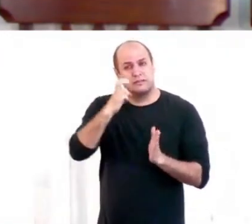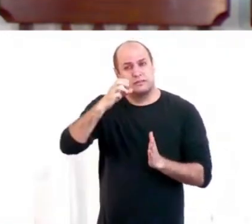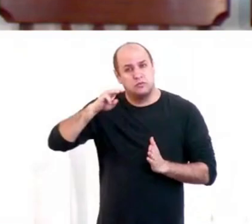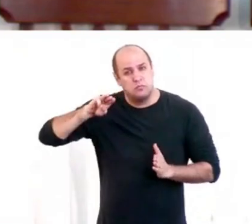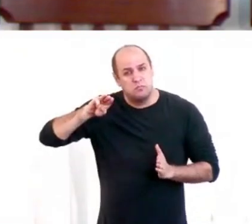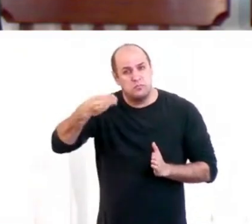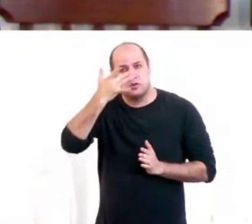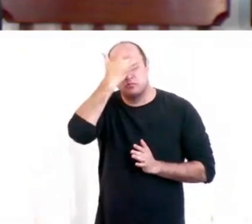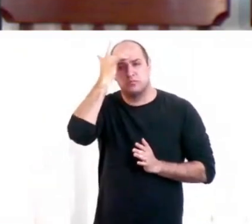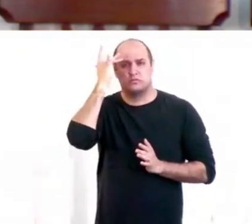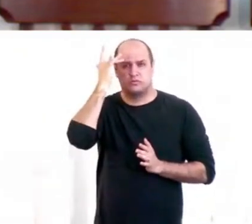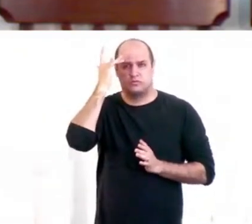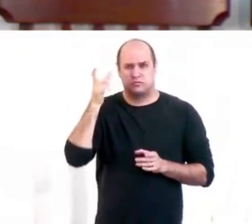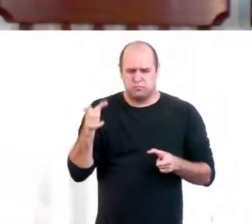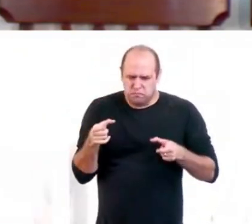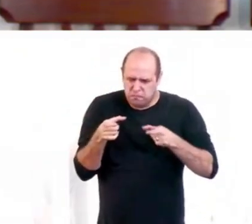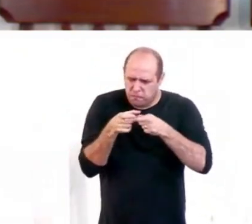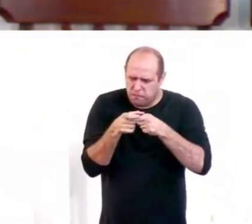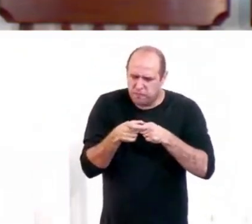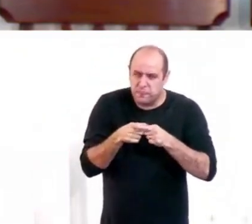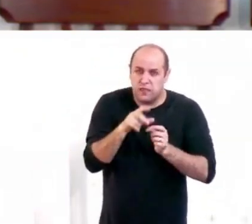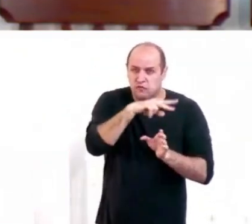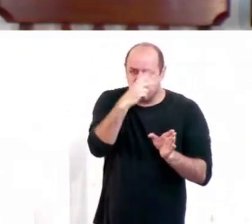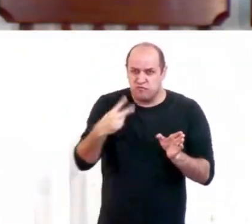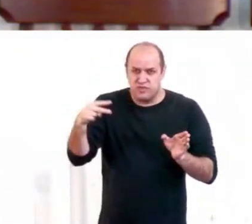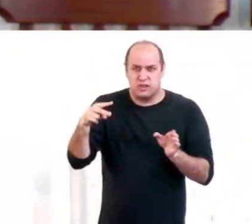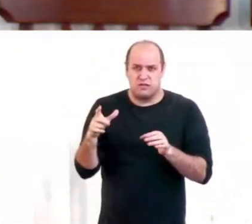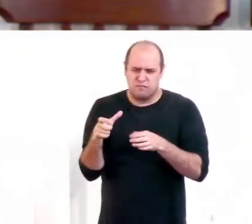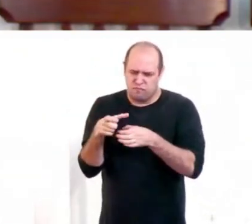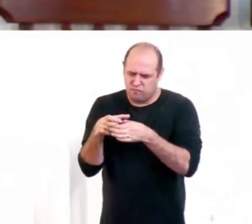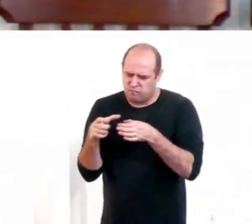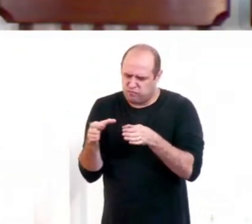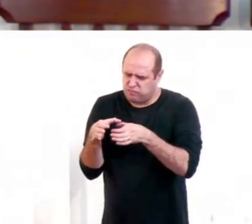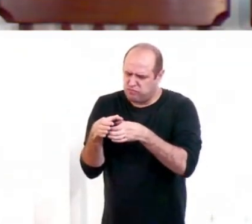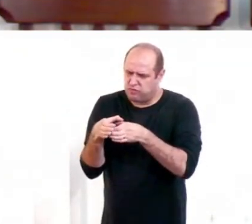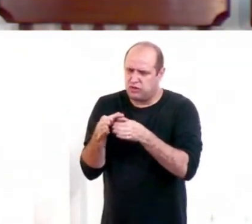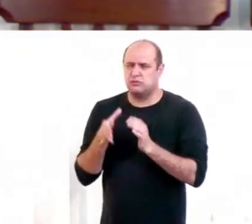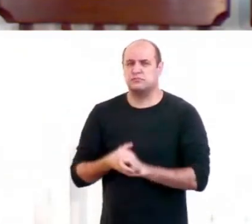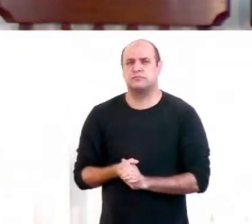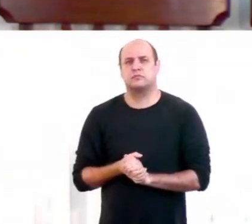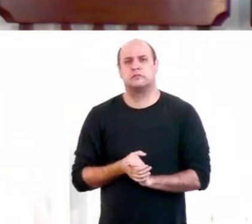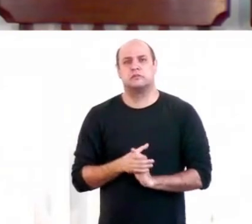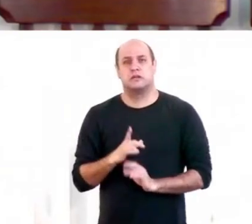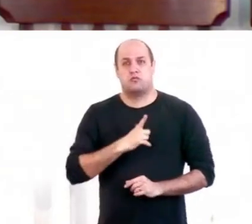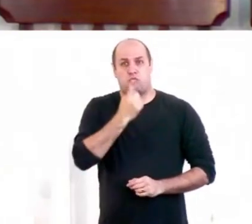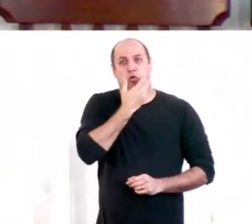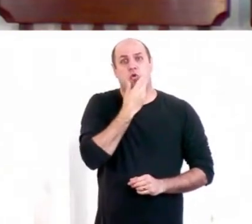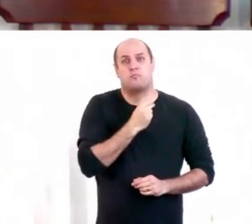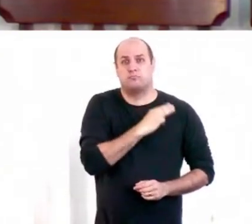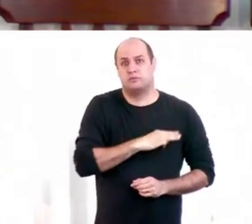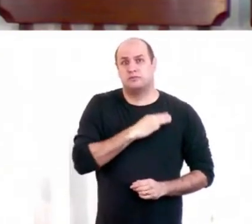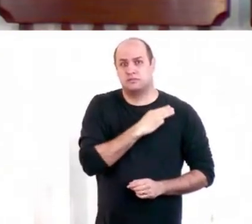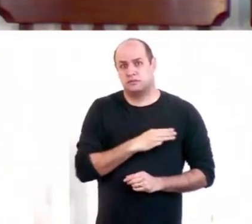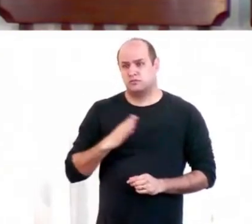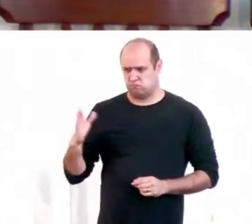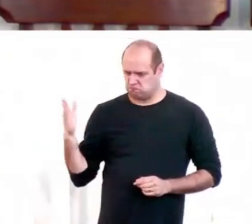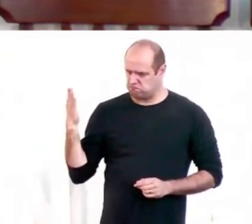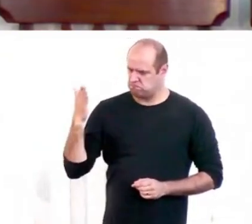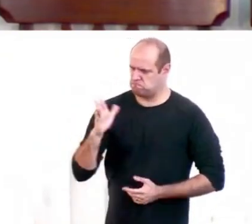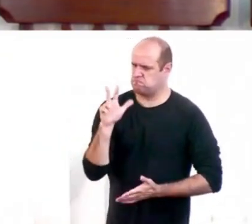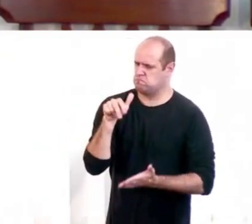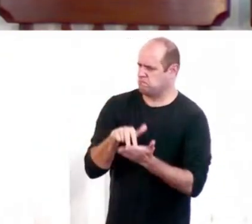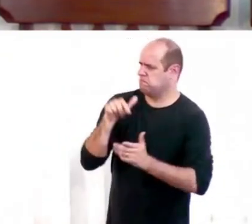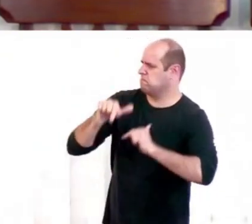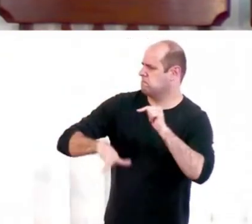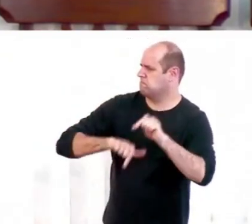é um pequeno vilarejo, e nessa cidade um missionário intencional está ali fazendo